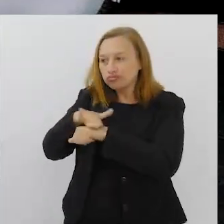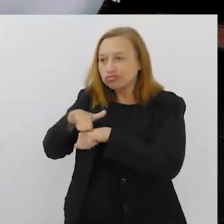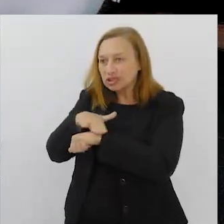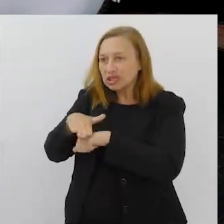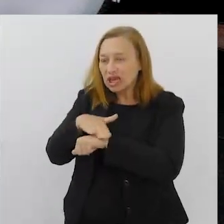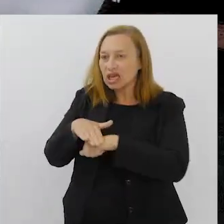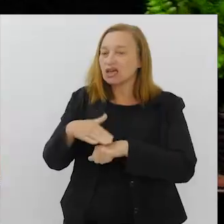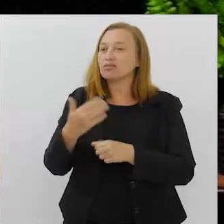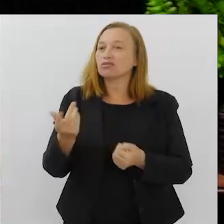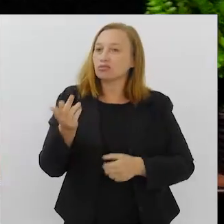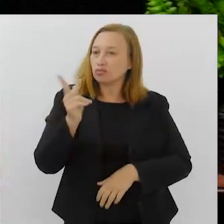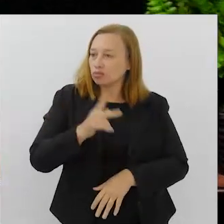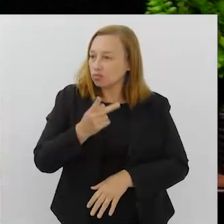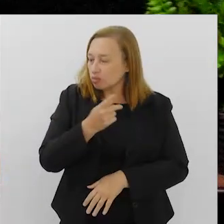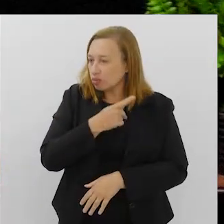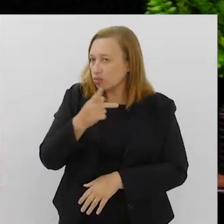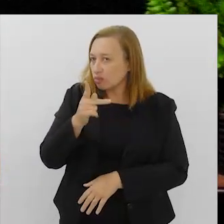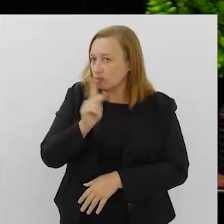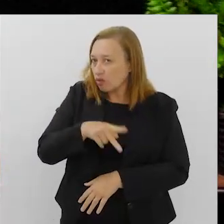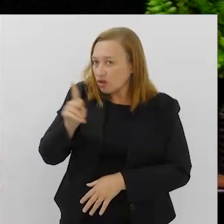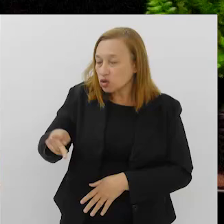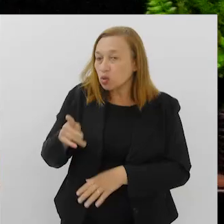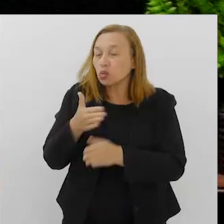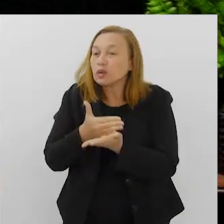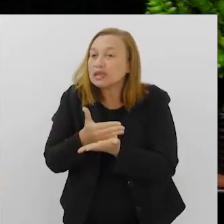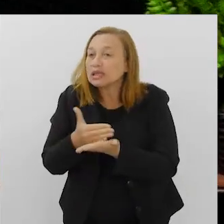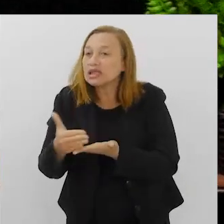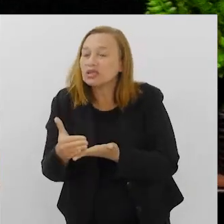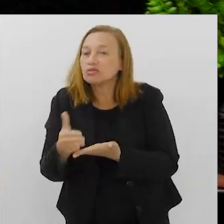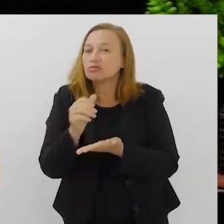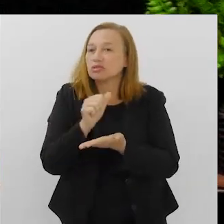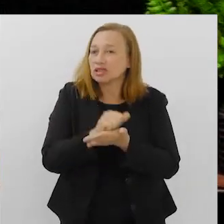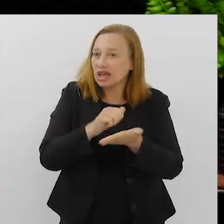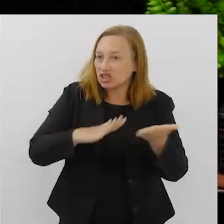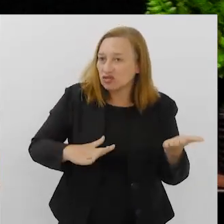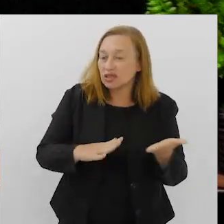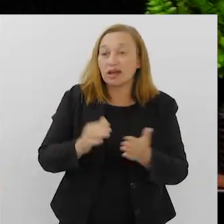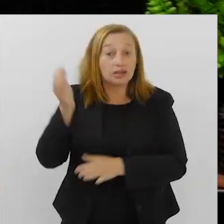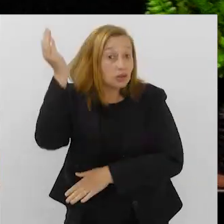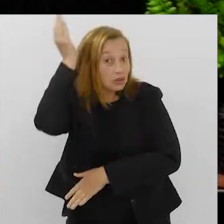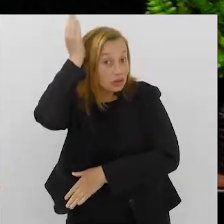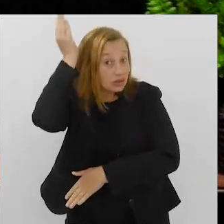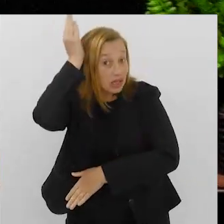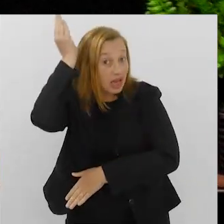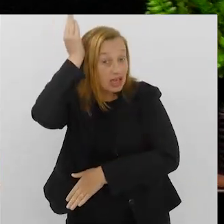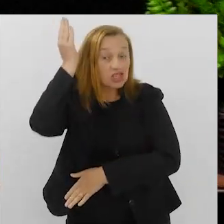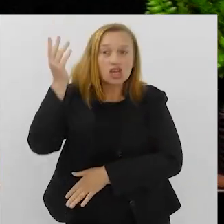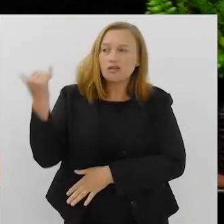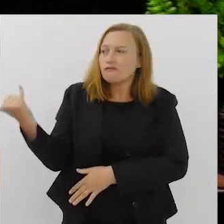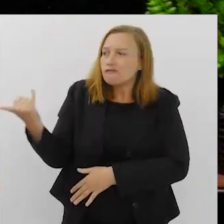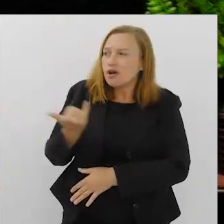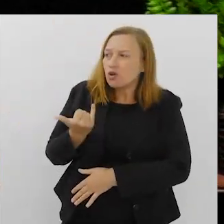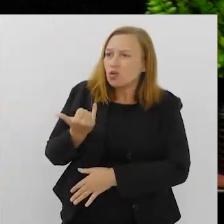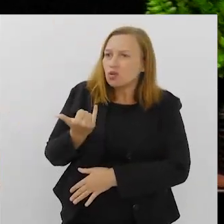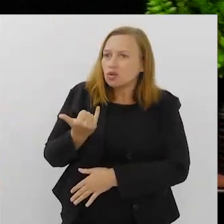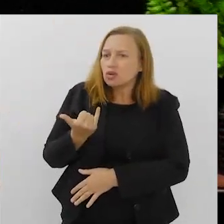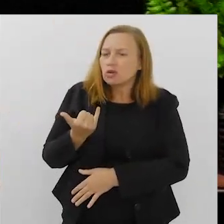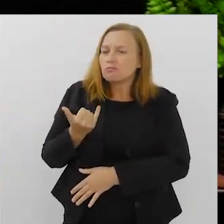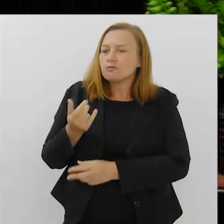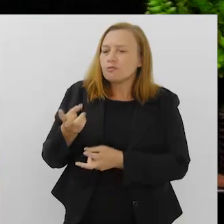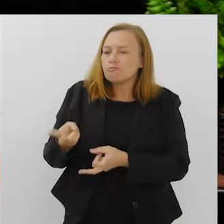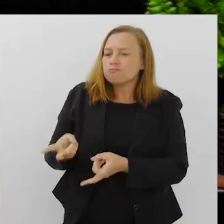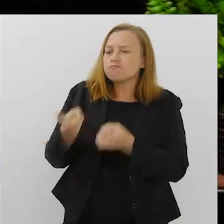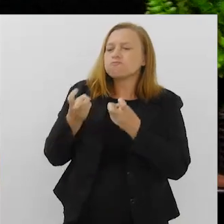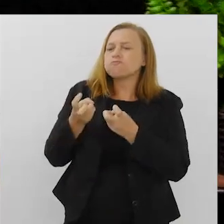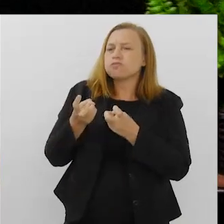ele, né, sobre o início dessa atividade no SESC, ele falou que uma das coisas